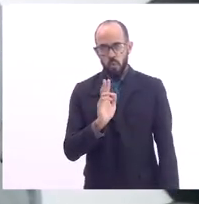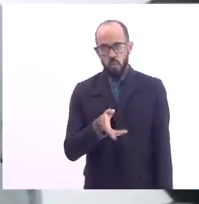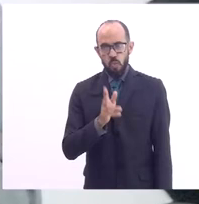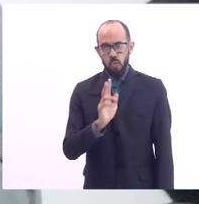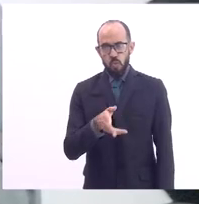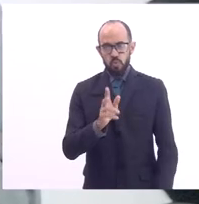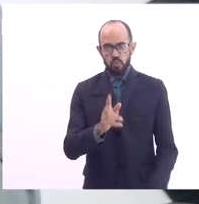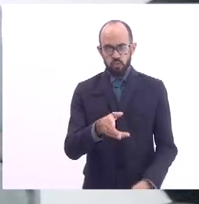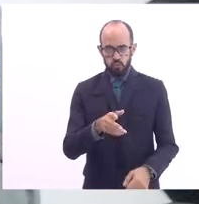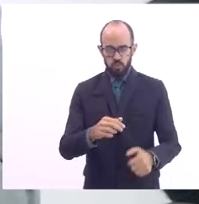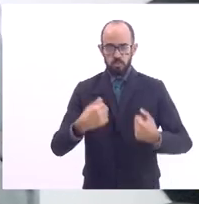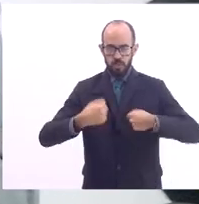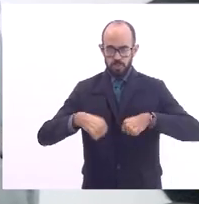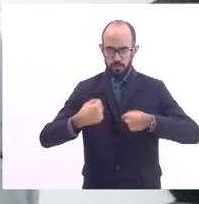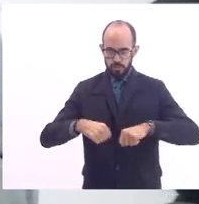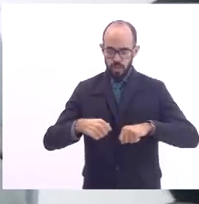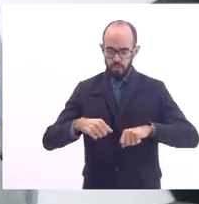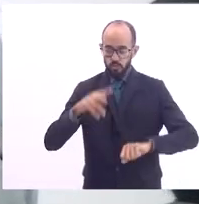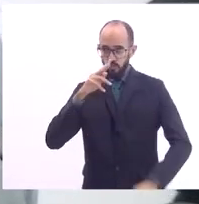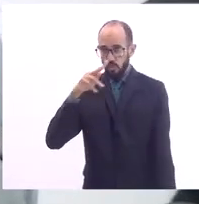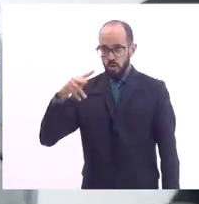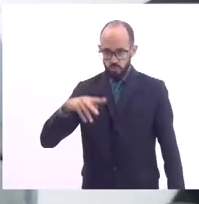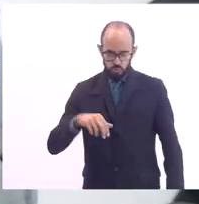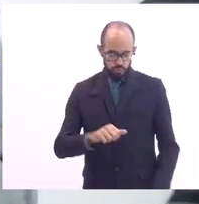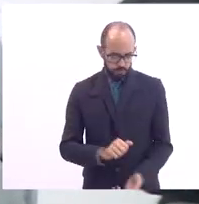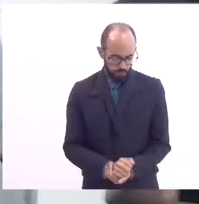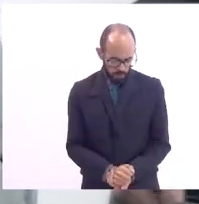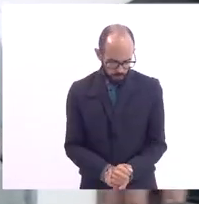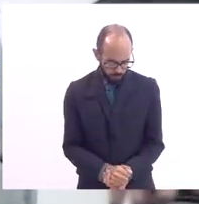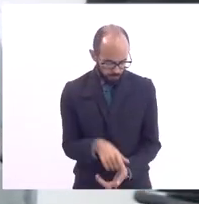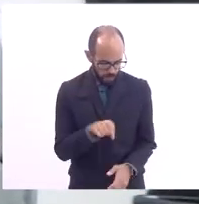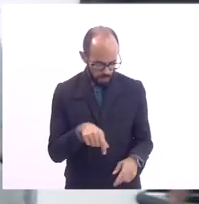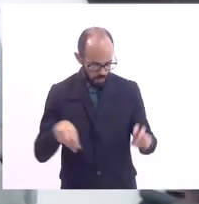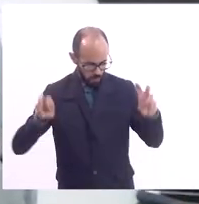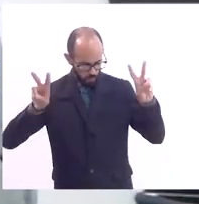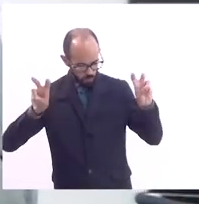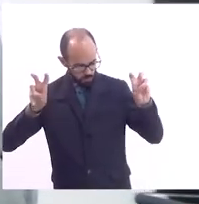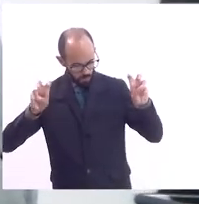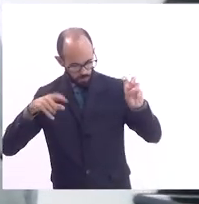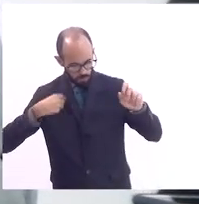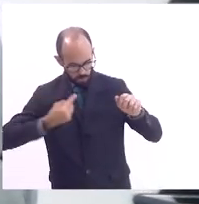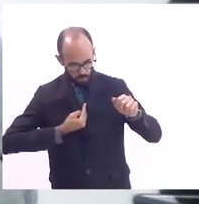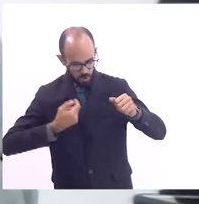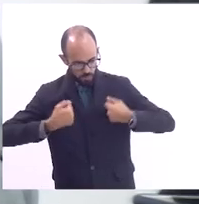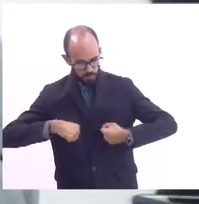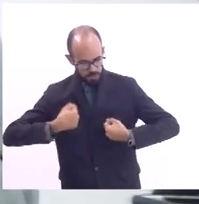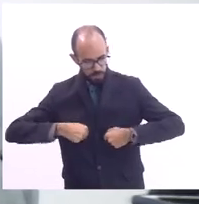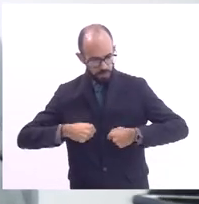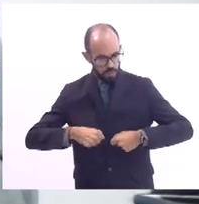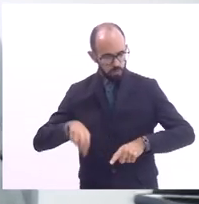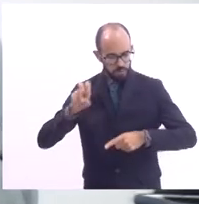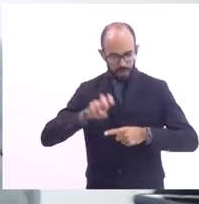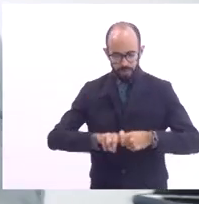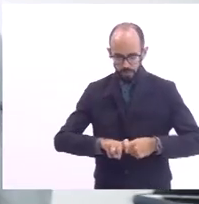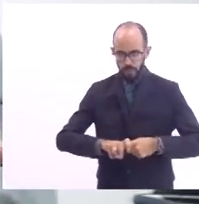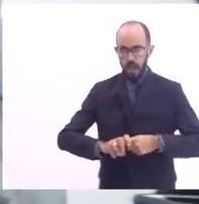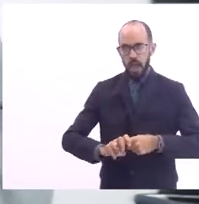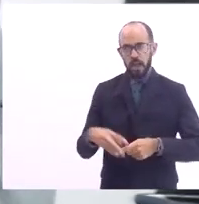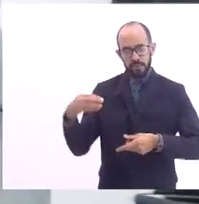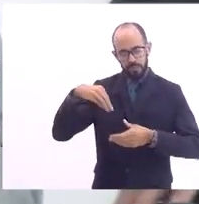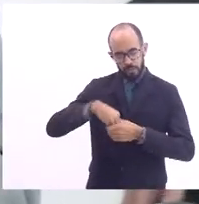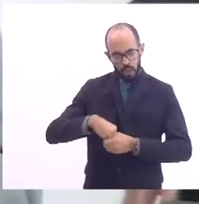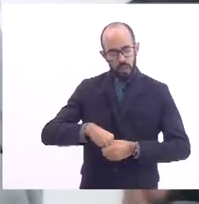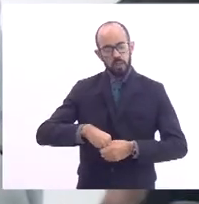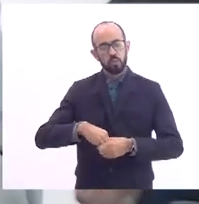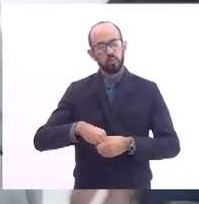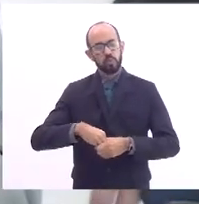uma demanda muito forte. Esse é um tema que nós temos que sentar um pouco internamente,